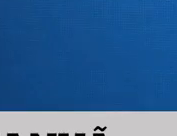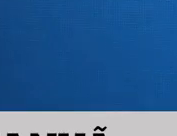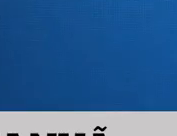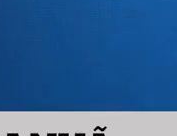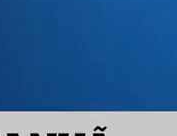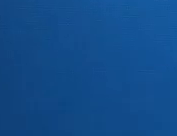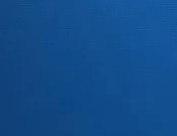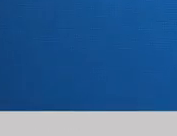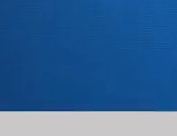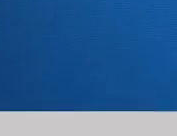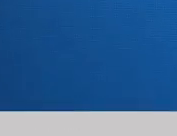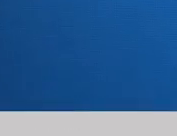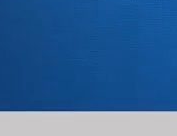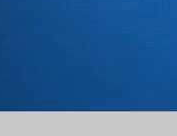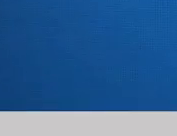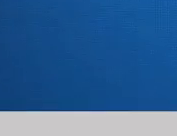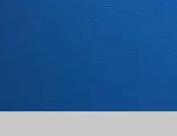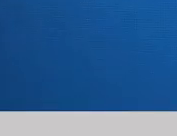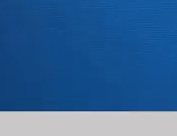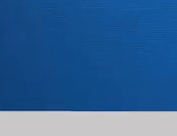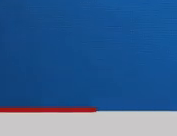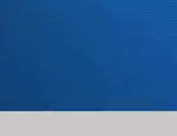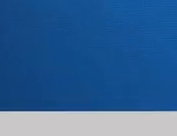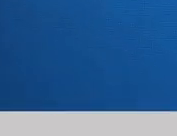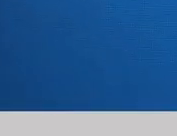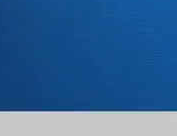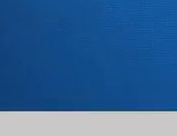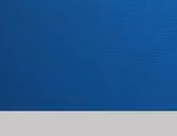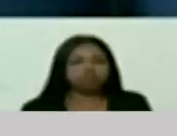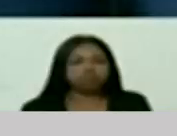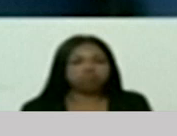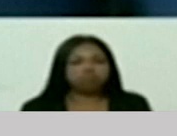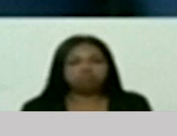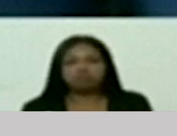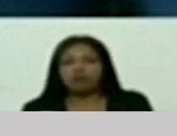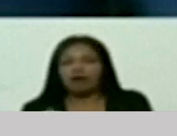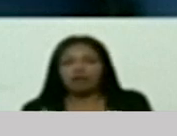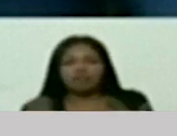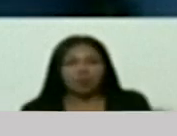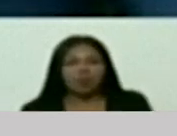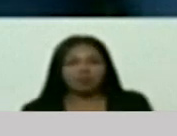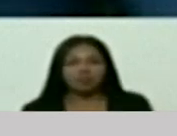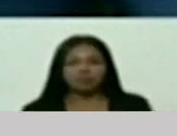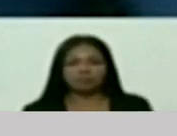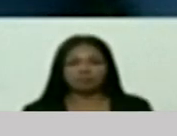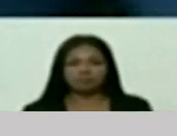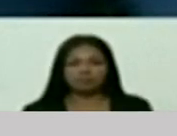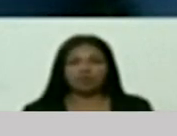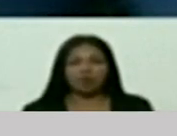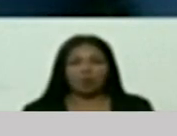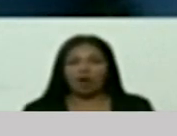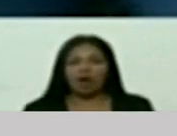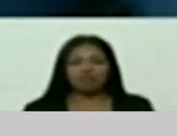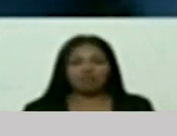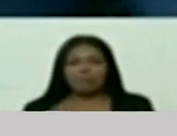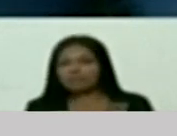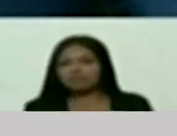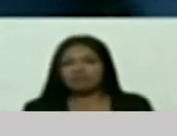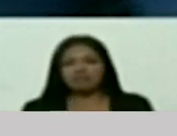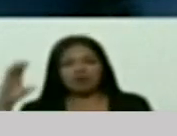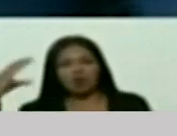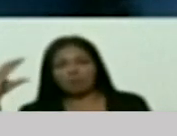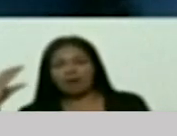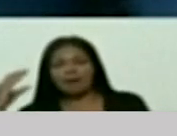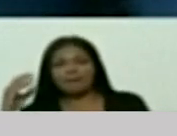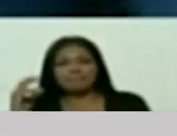O ministro da Comunicação da Venezuela acusa o Brasil de estar por trás de ataque a uma base militar no país. Por meio do Twitter, Jorge Rodrigues escreveu